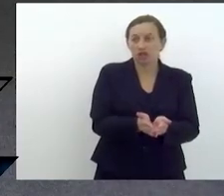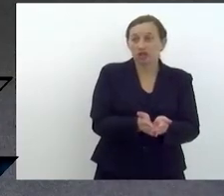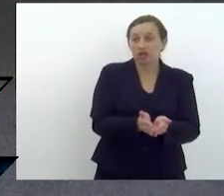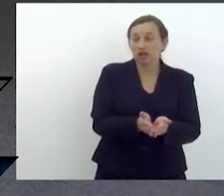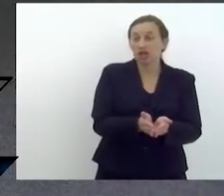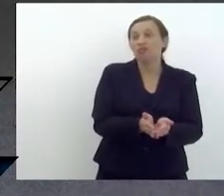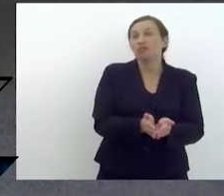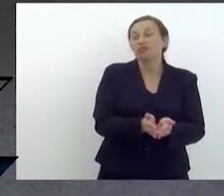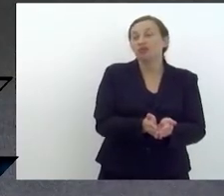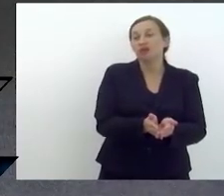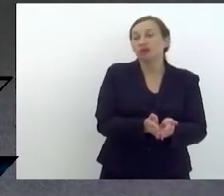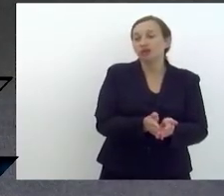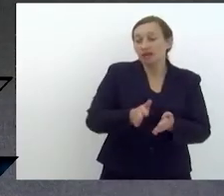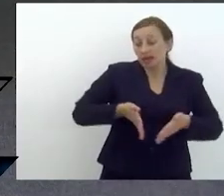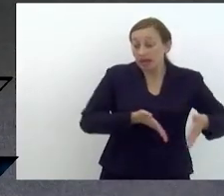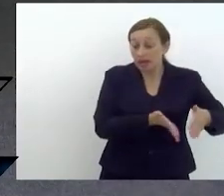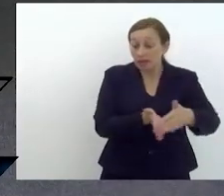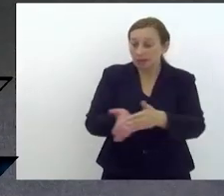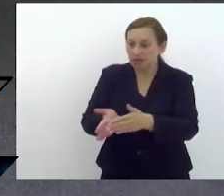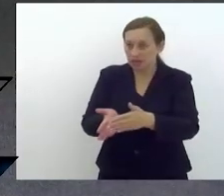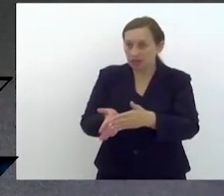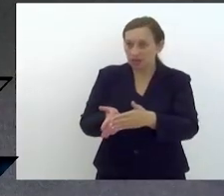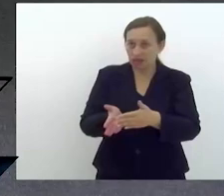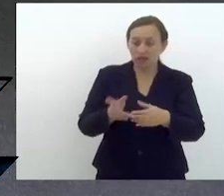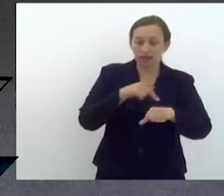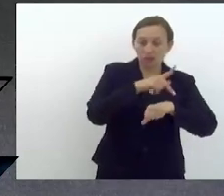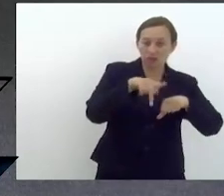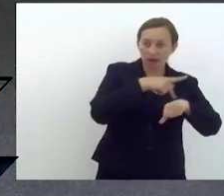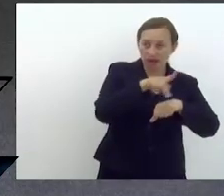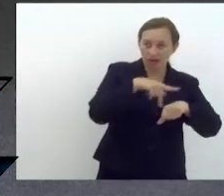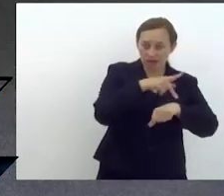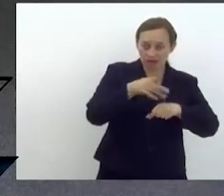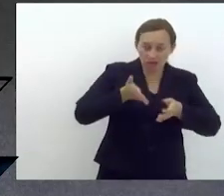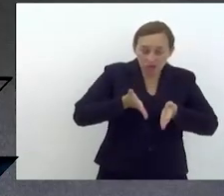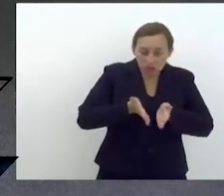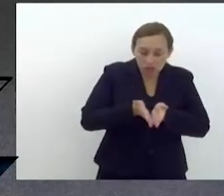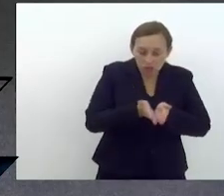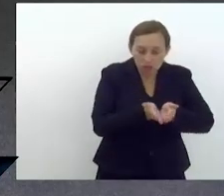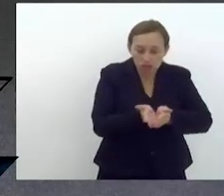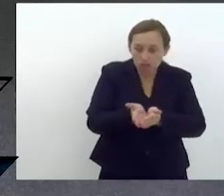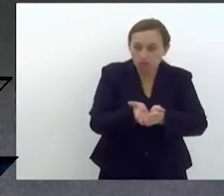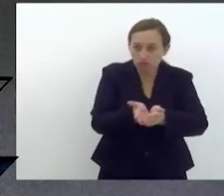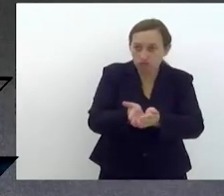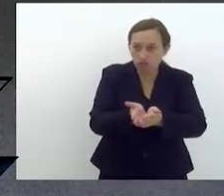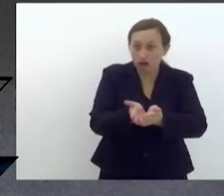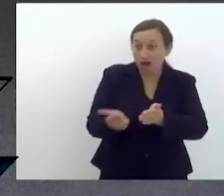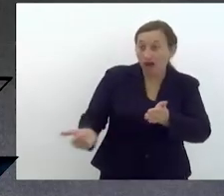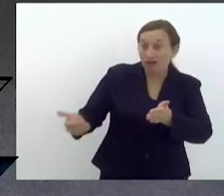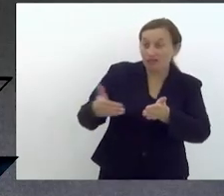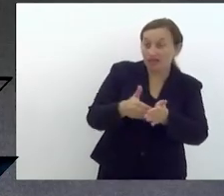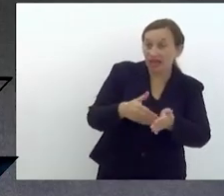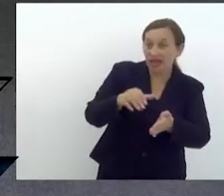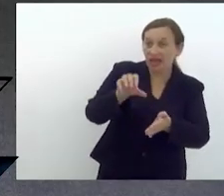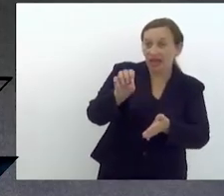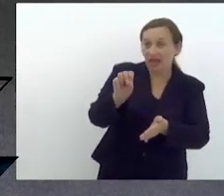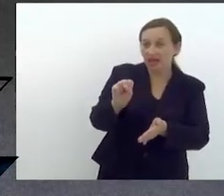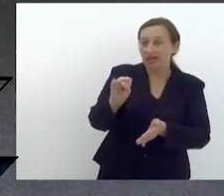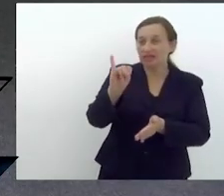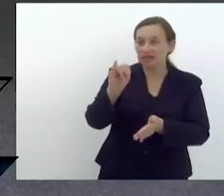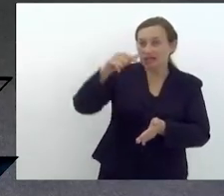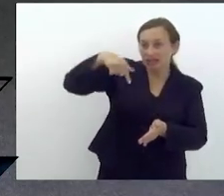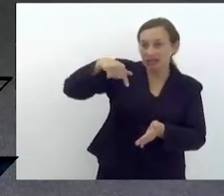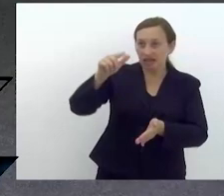carregado de minério de fé saindo da CSN Então se o navio sai já sai da CSN carregado